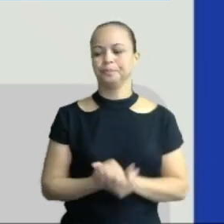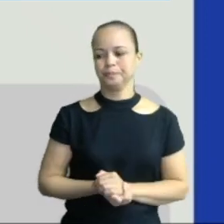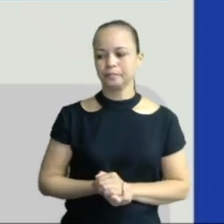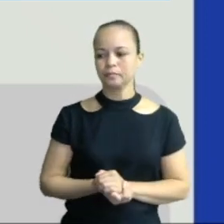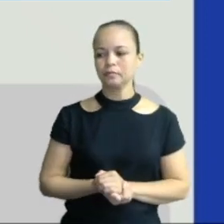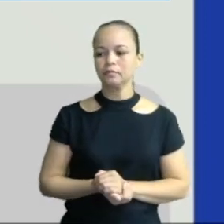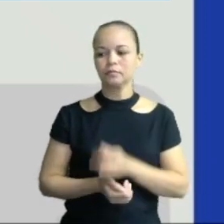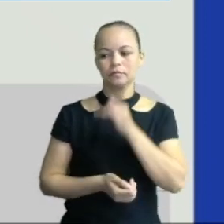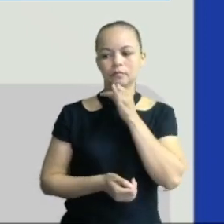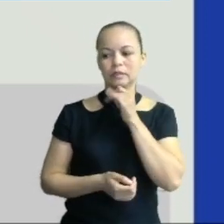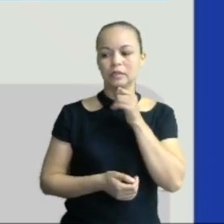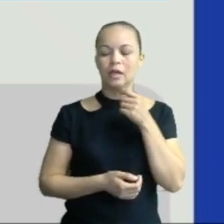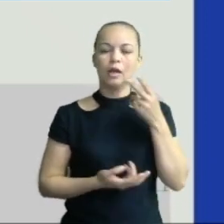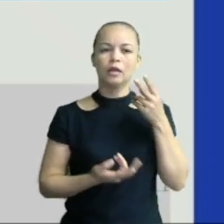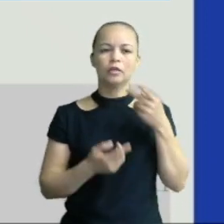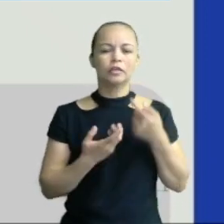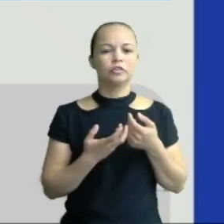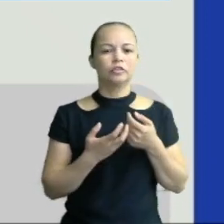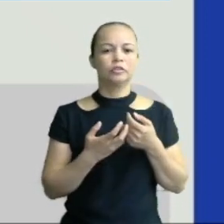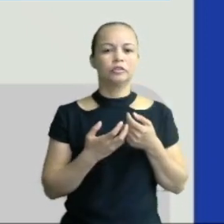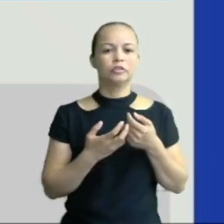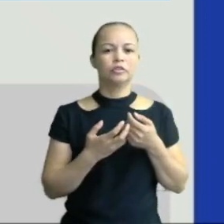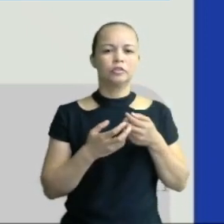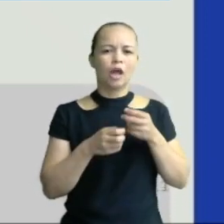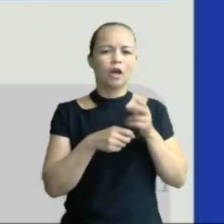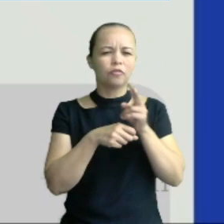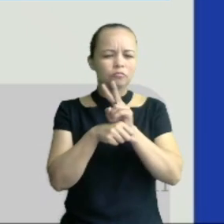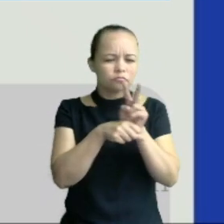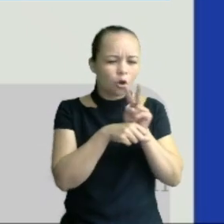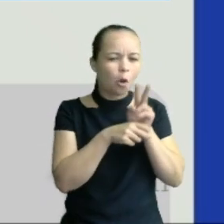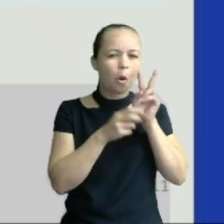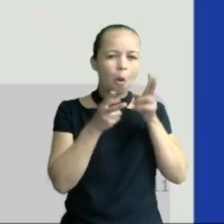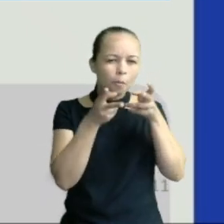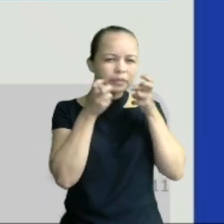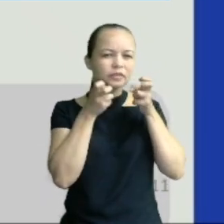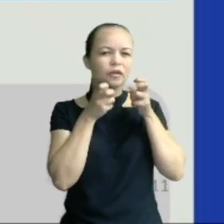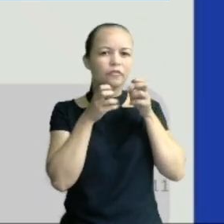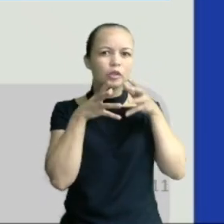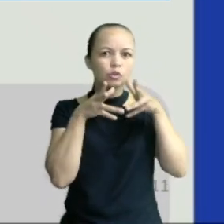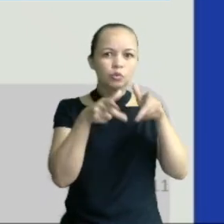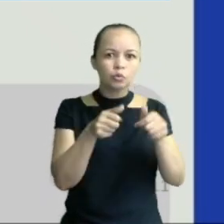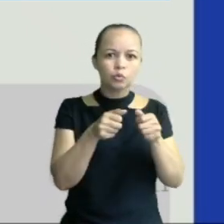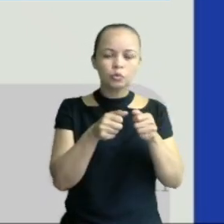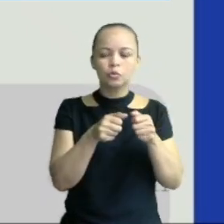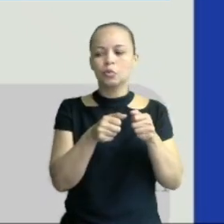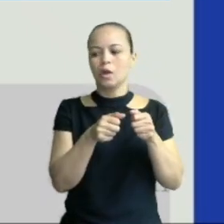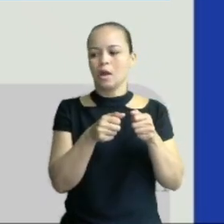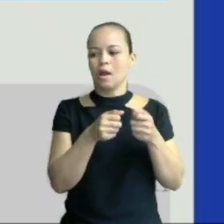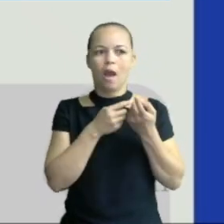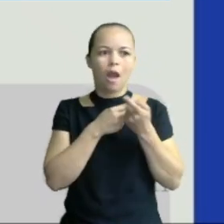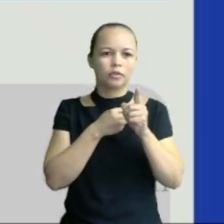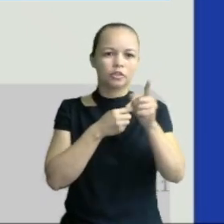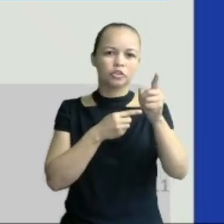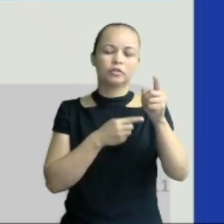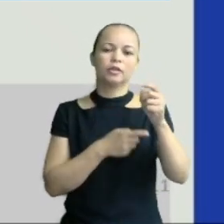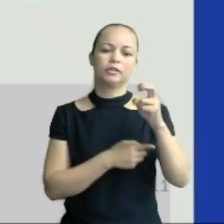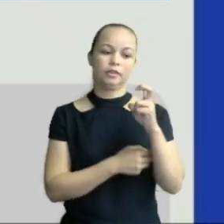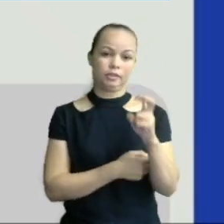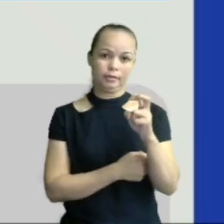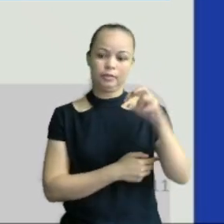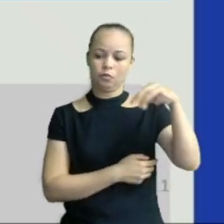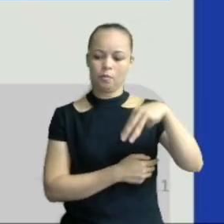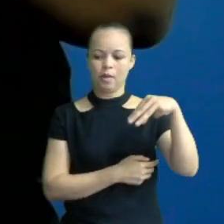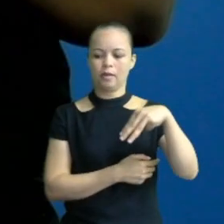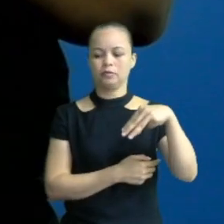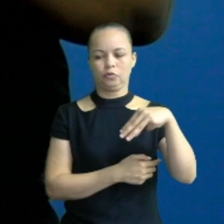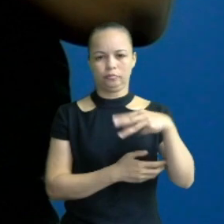aqui. Estávamos observando tudo à distância de 5 metros. Vê